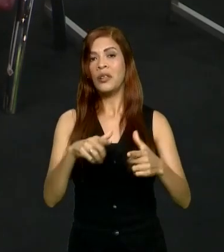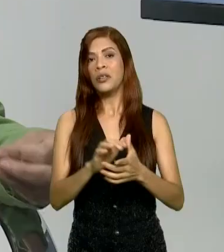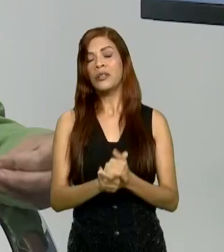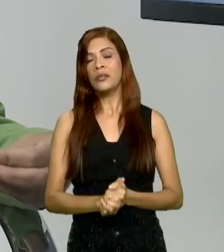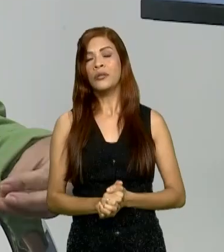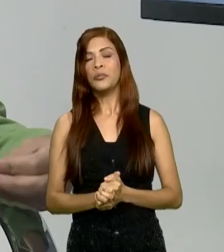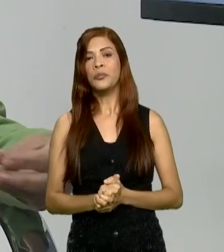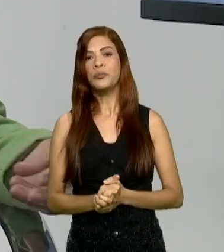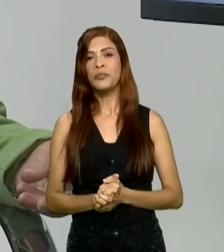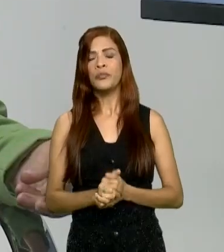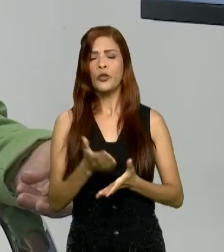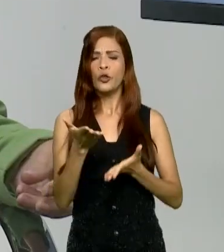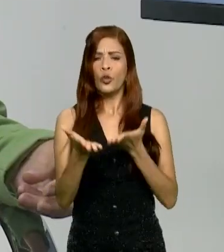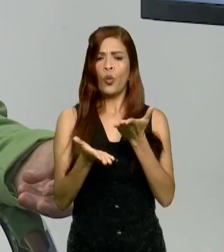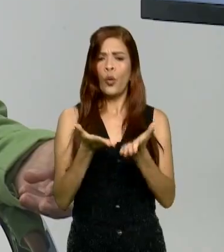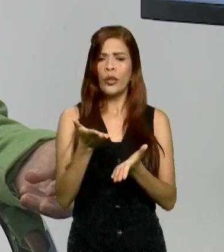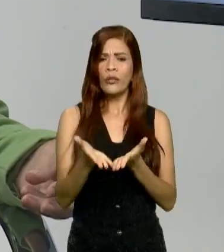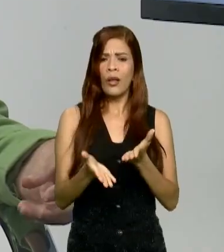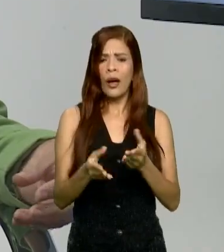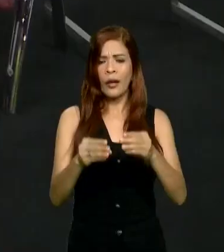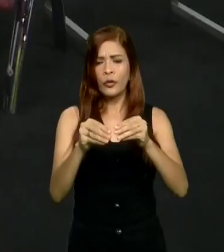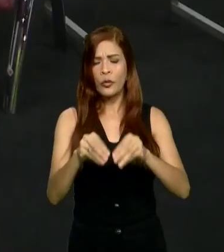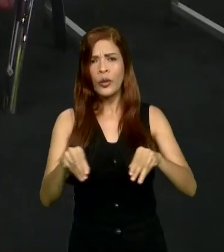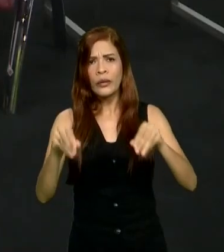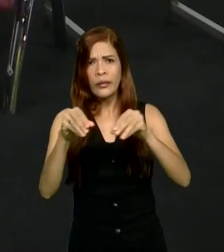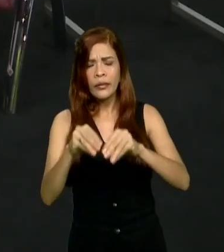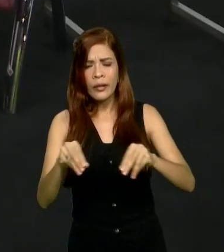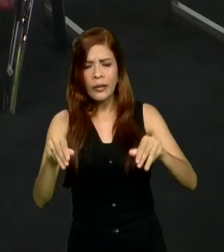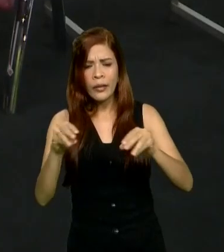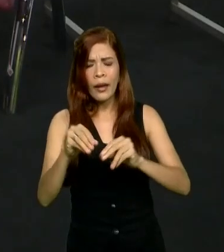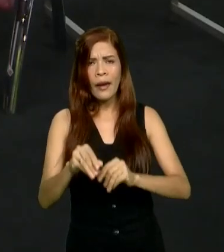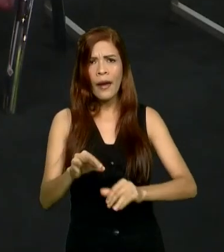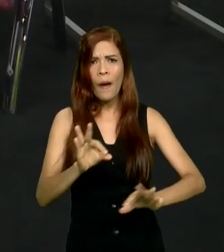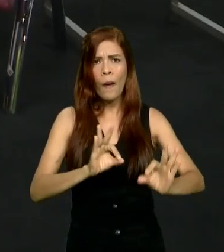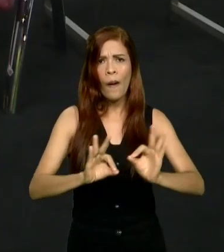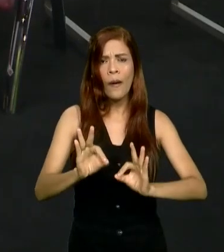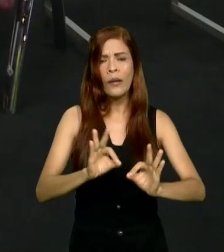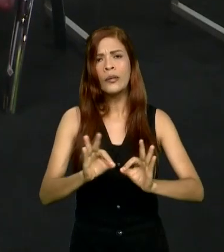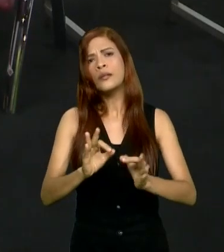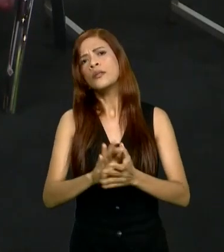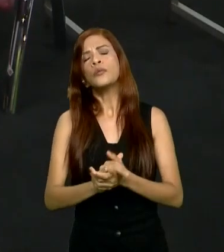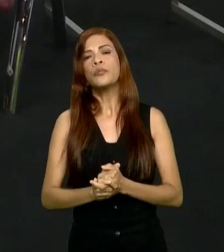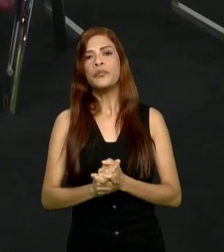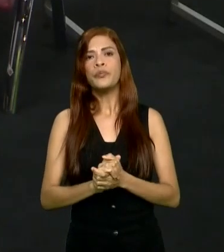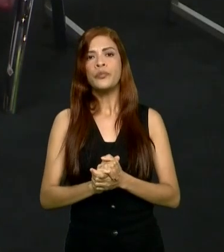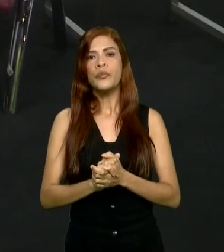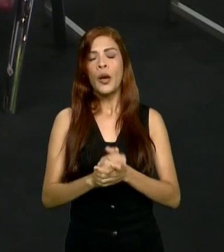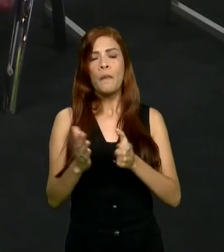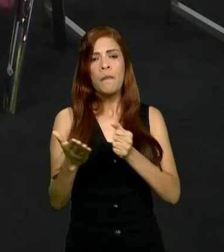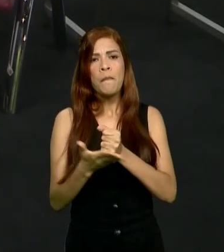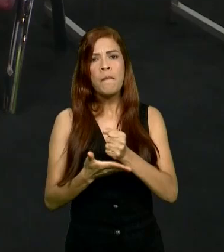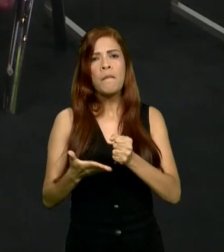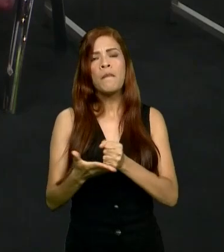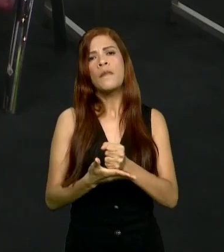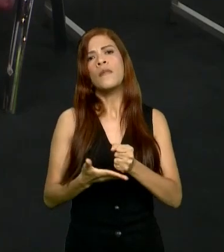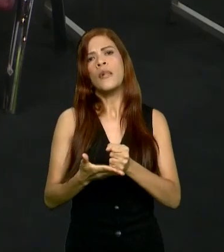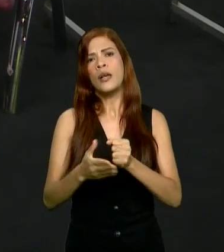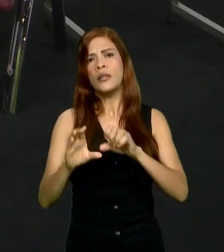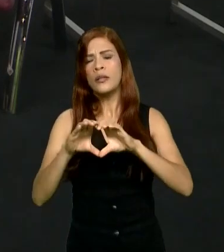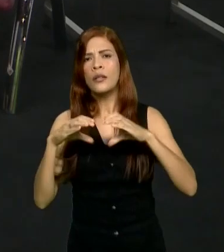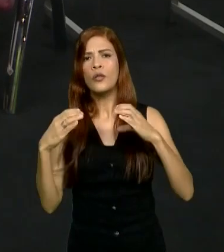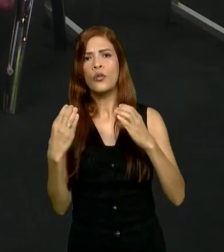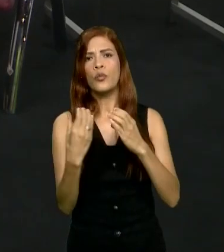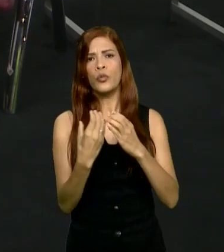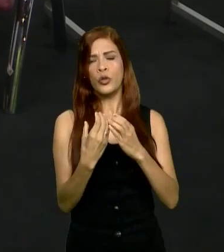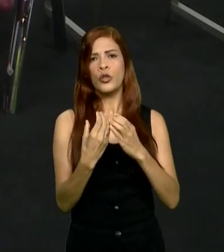trabalho ali do cuidado com a terra. A gente falou que é um princípio das comunidades tradicionais, esse cuidado com o meio ambiente, o